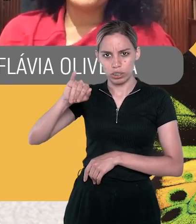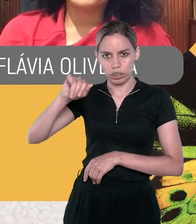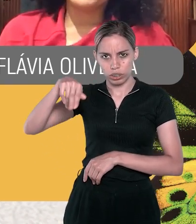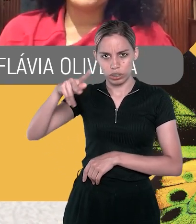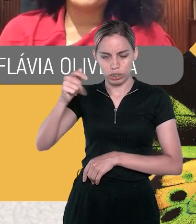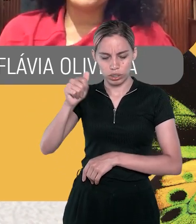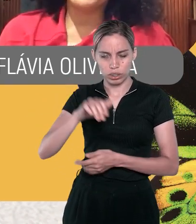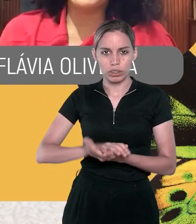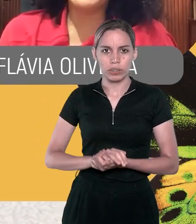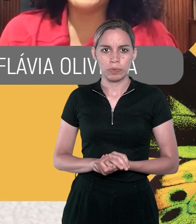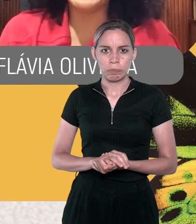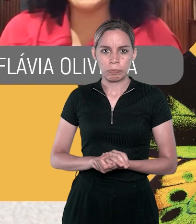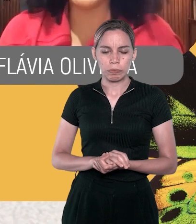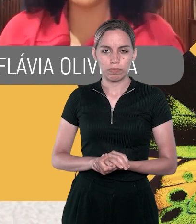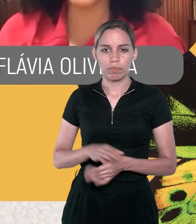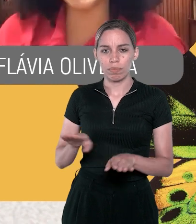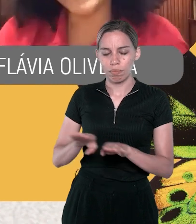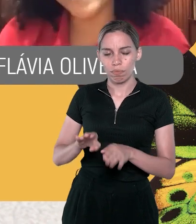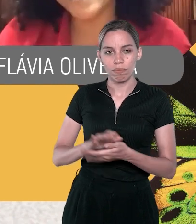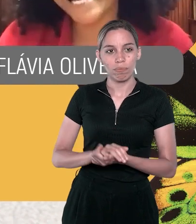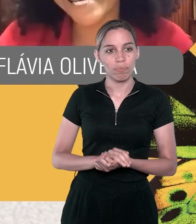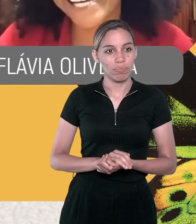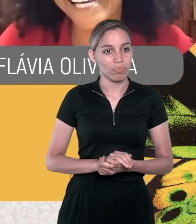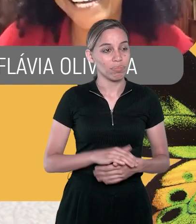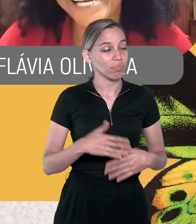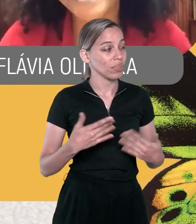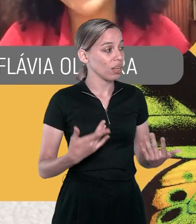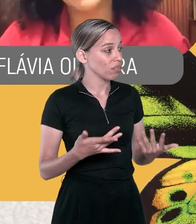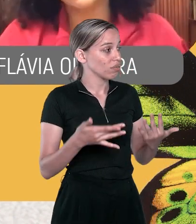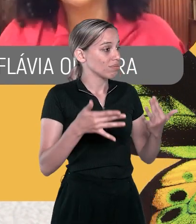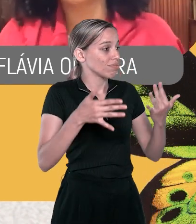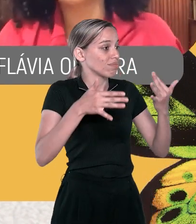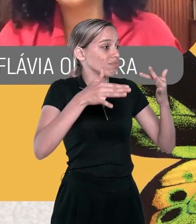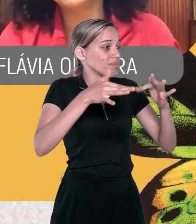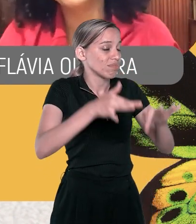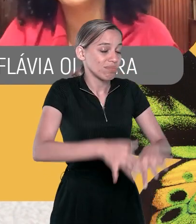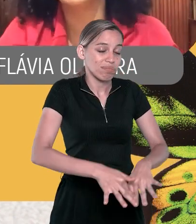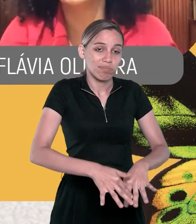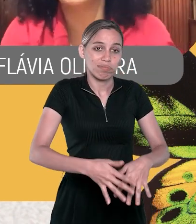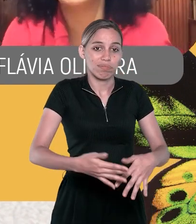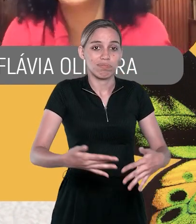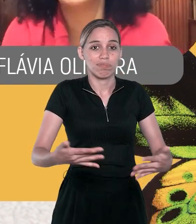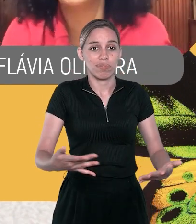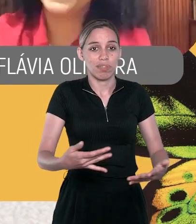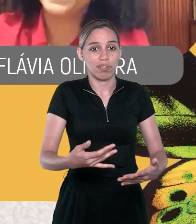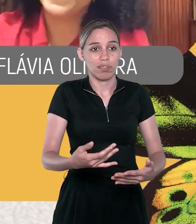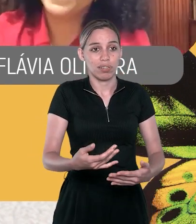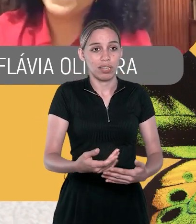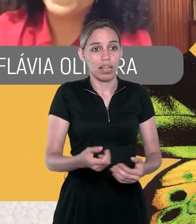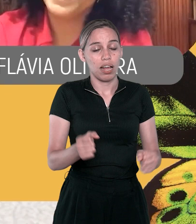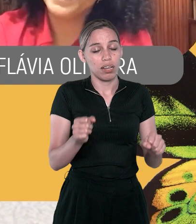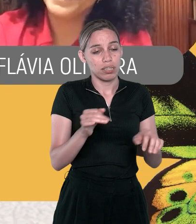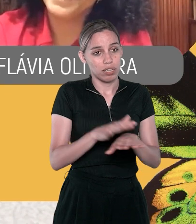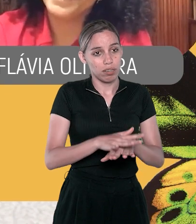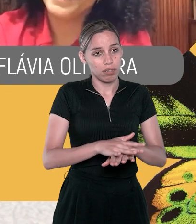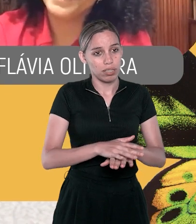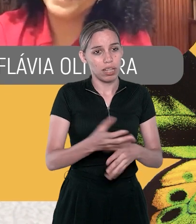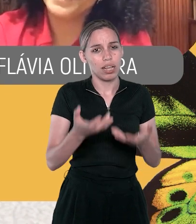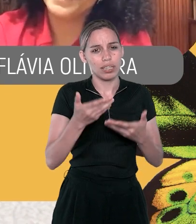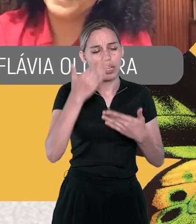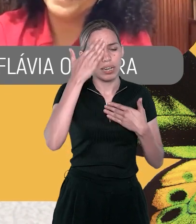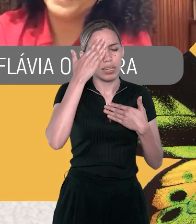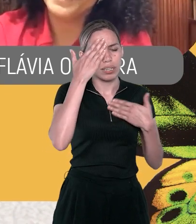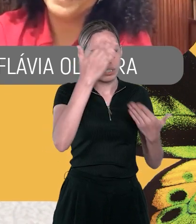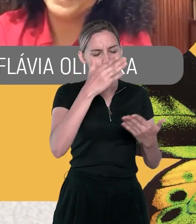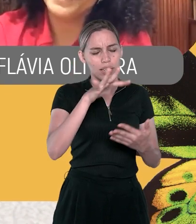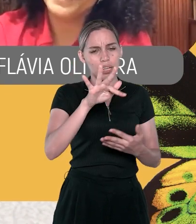então, infelizmente, eu sou chato, porque a hora já acabou, e agradecer imensamente a